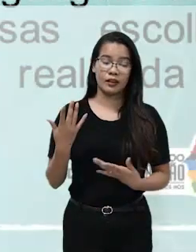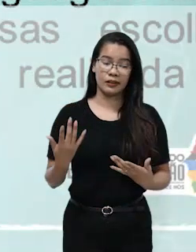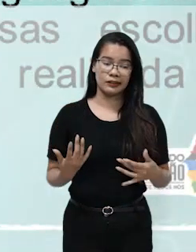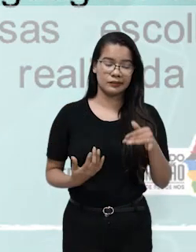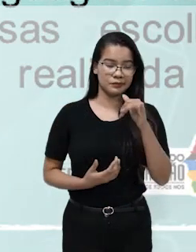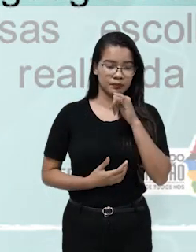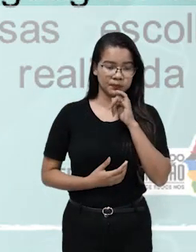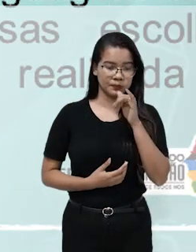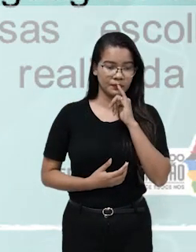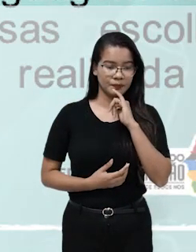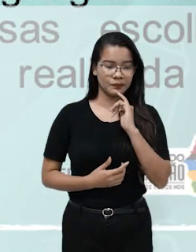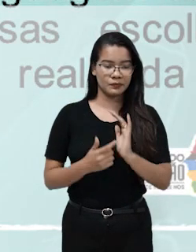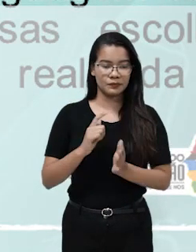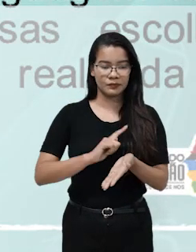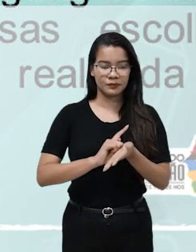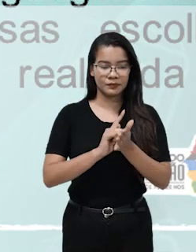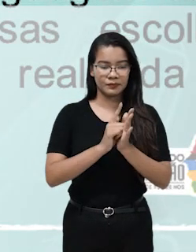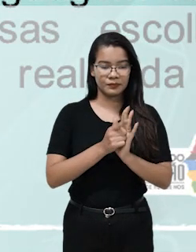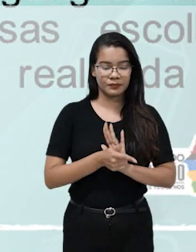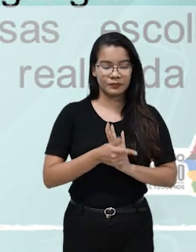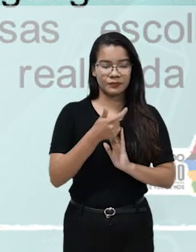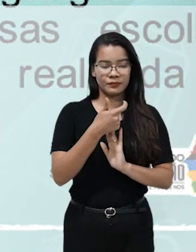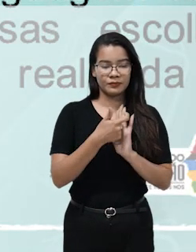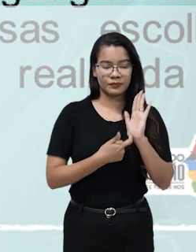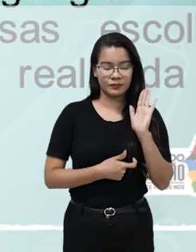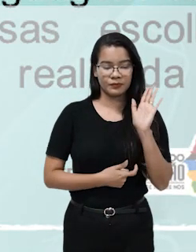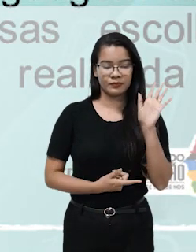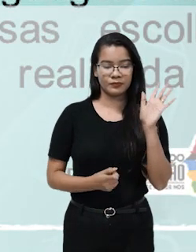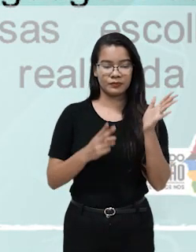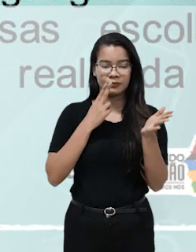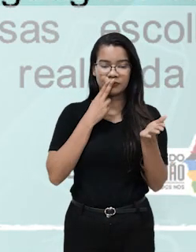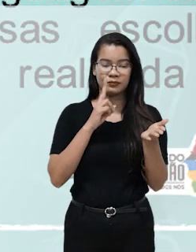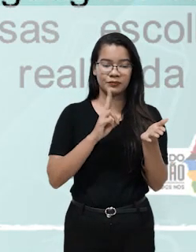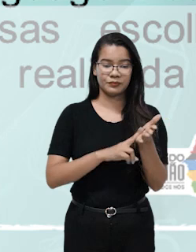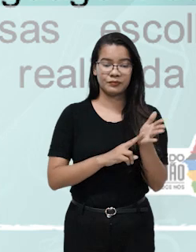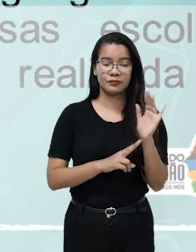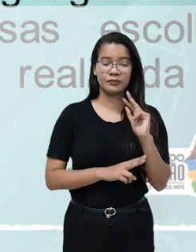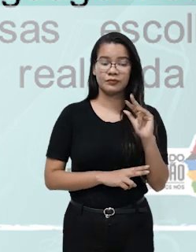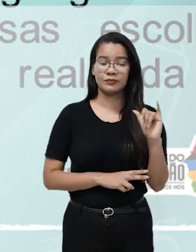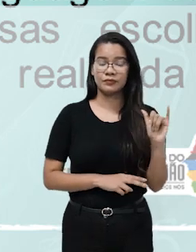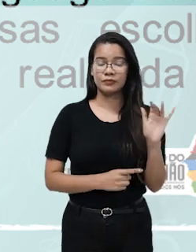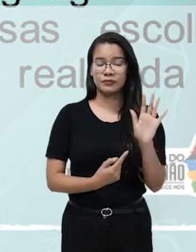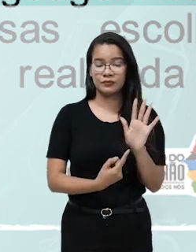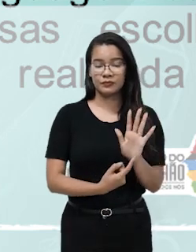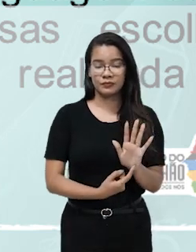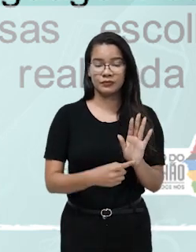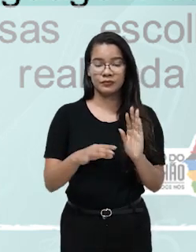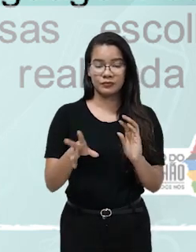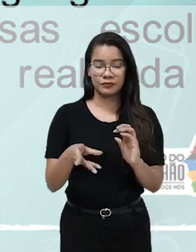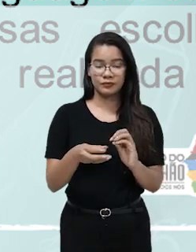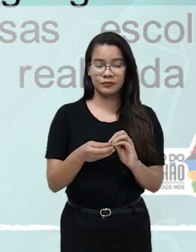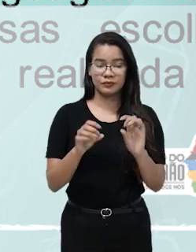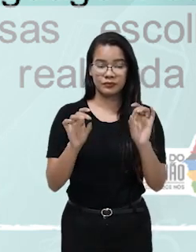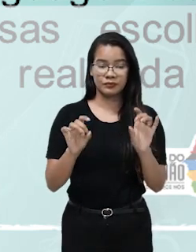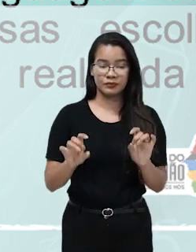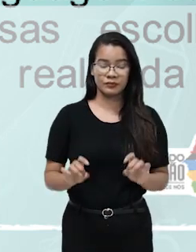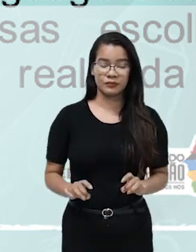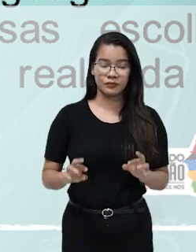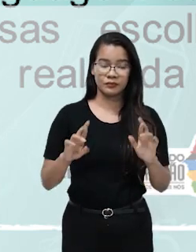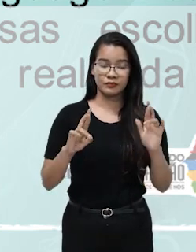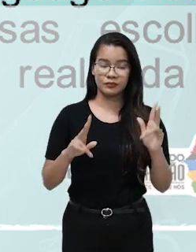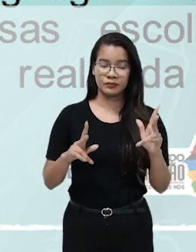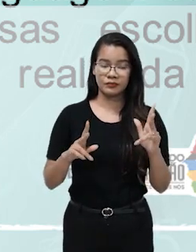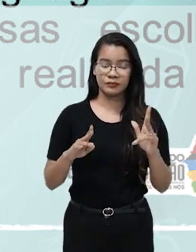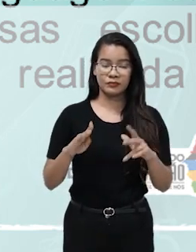Exemplificando. Gênero de texto, carta. Ela vai apresentar uma composição específica que a diferencia de um bilhete. Digamos,